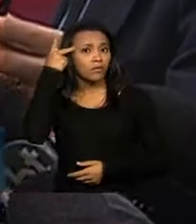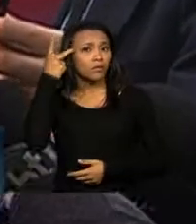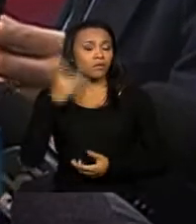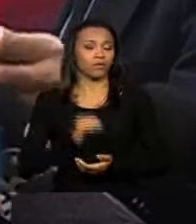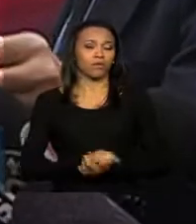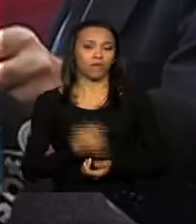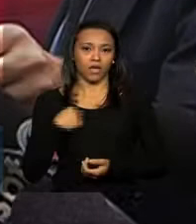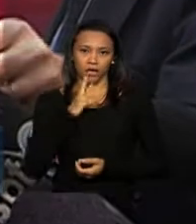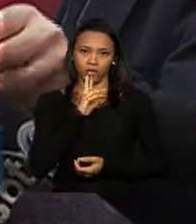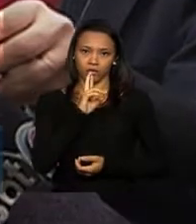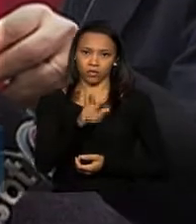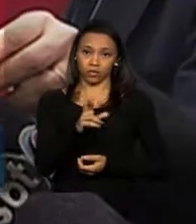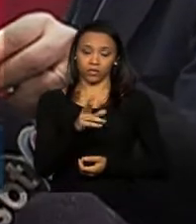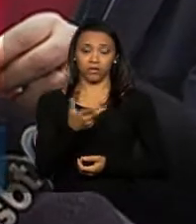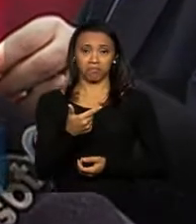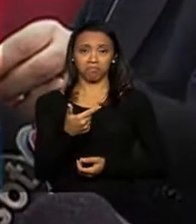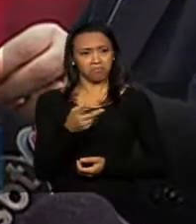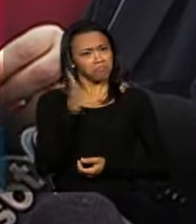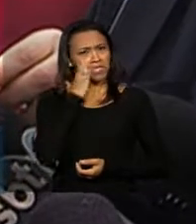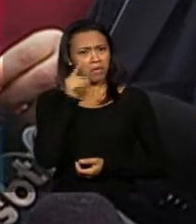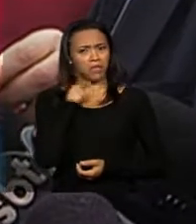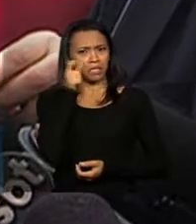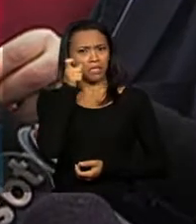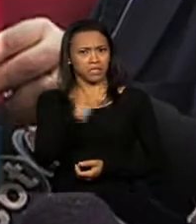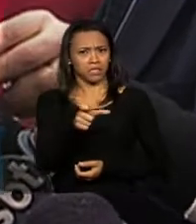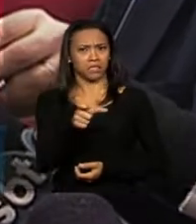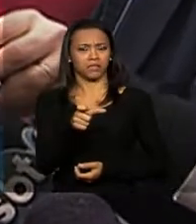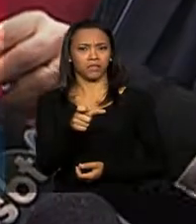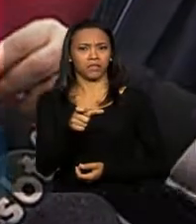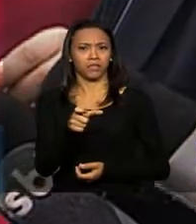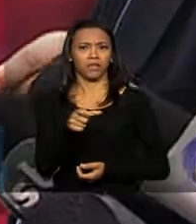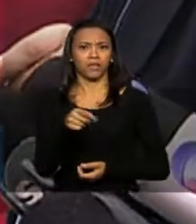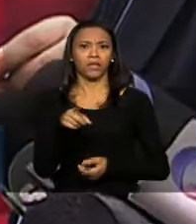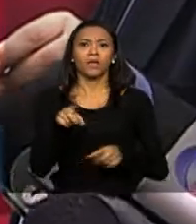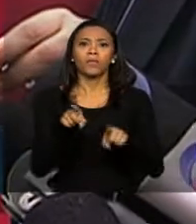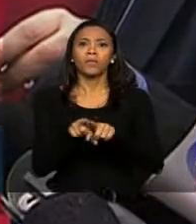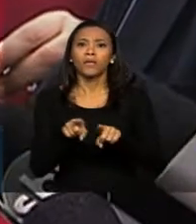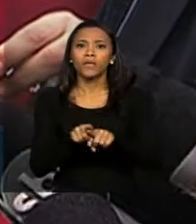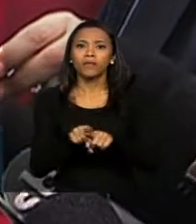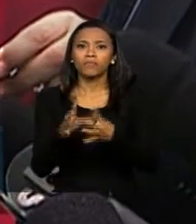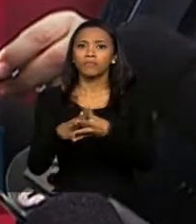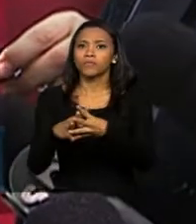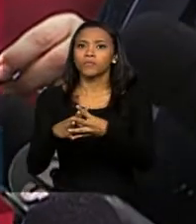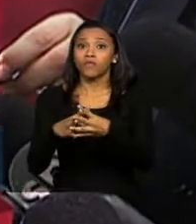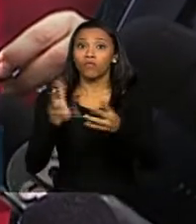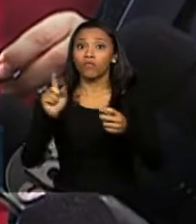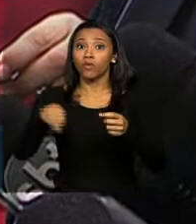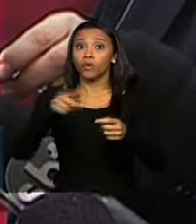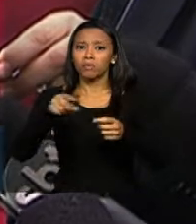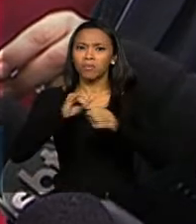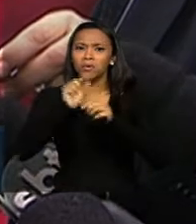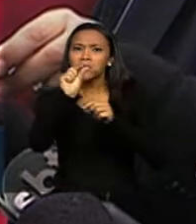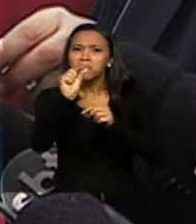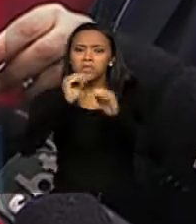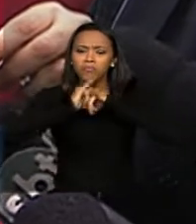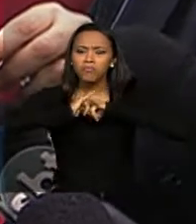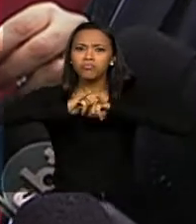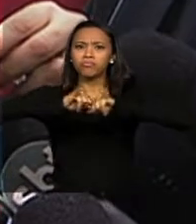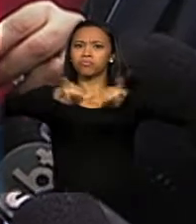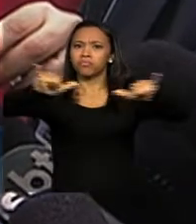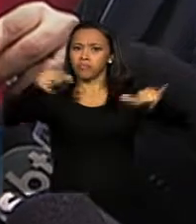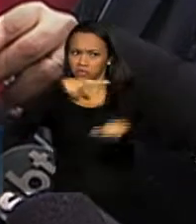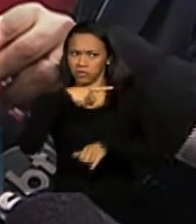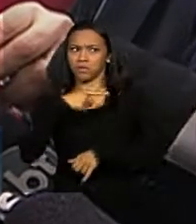sabe que é interessante esse tema aliás um equívoco tão grande que logo você viu que logo desapareceu do noticiário foi uma notici Zinha leva você muito